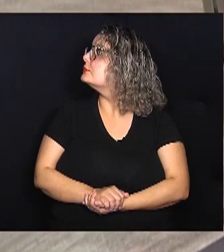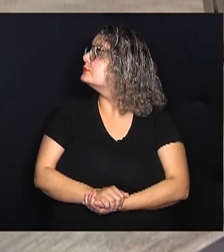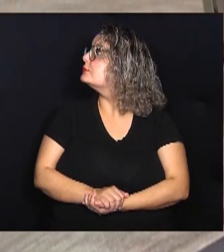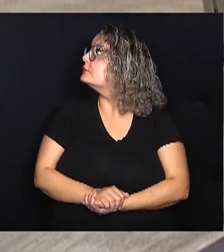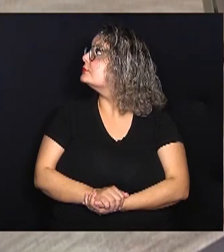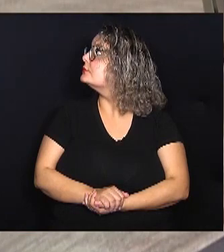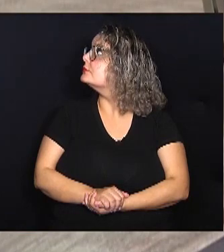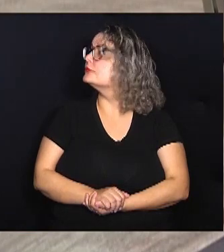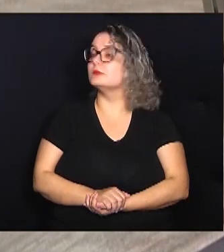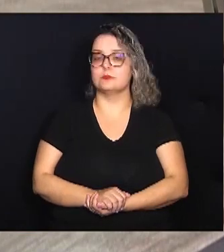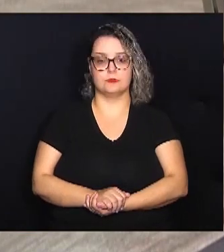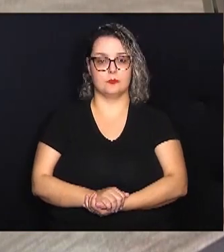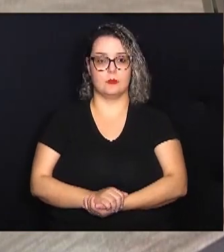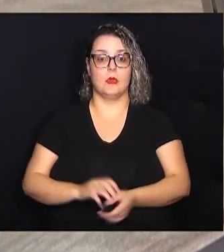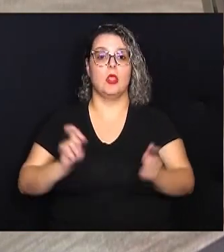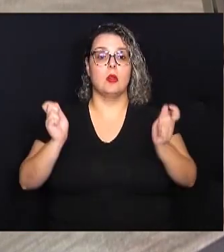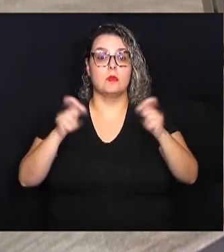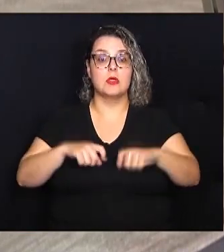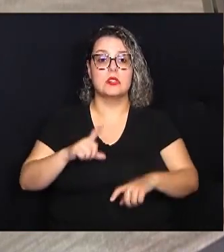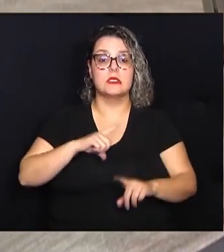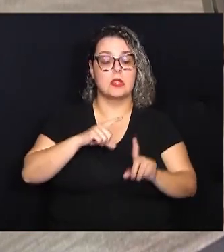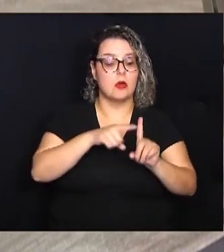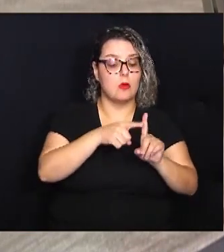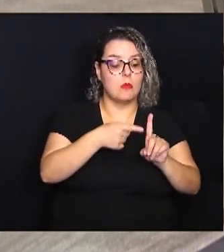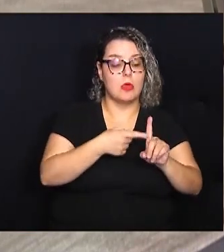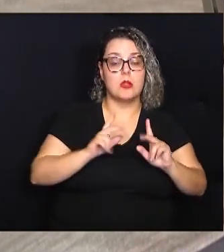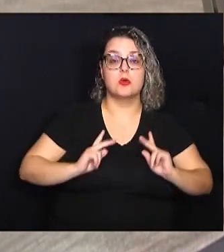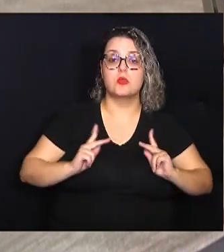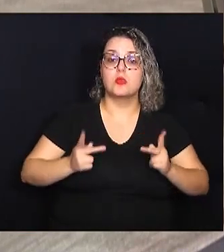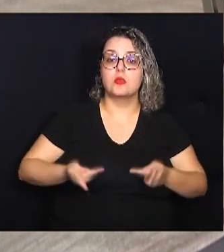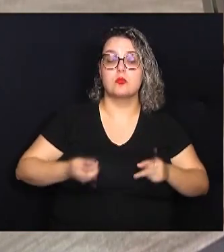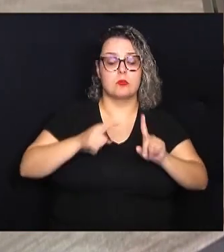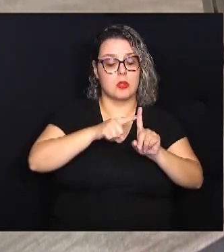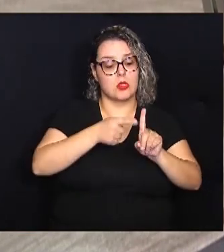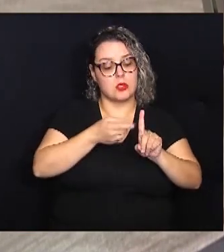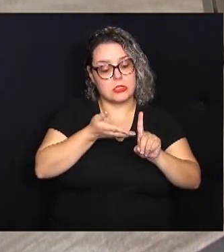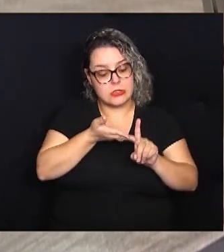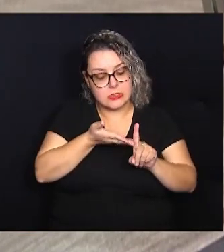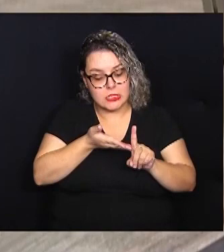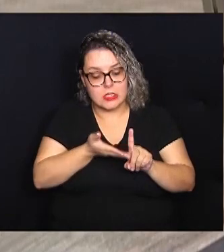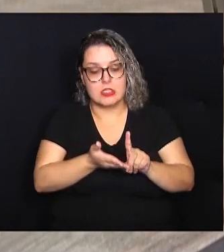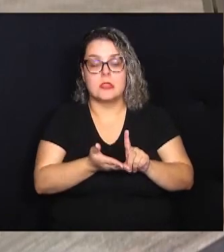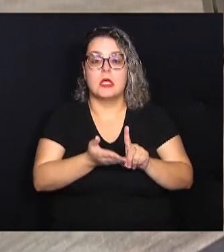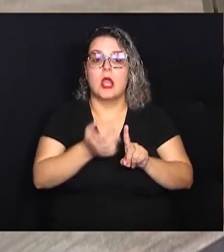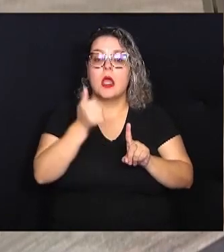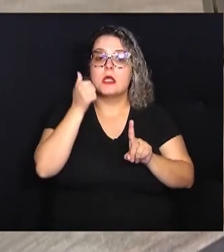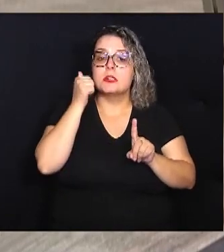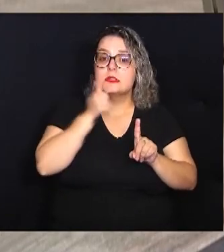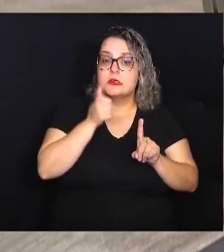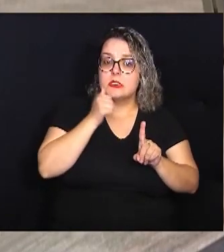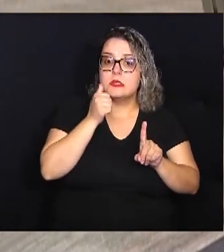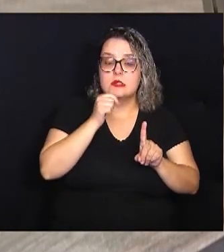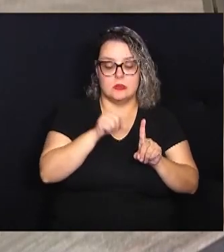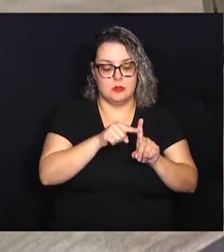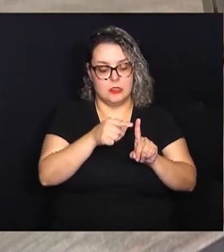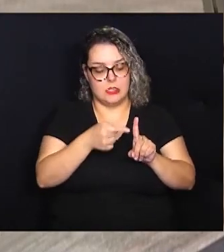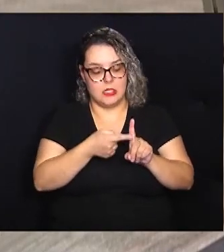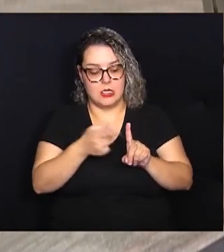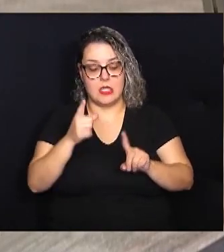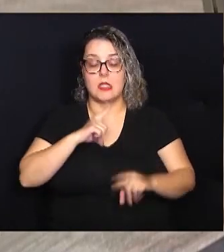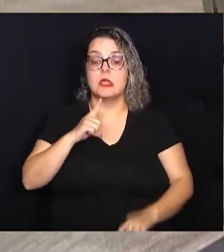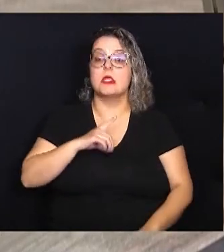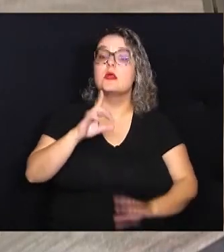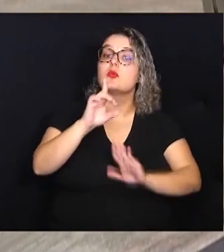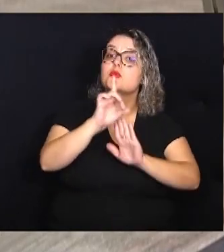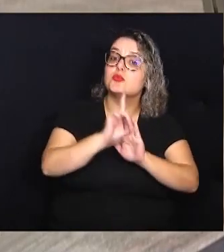É a possibilidade de você ter um parto mais humanizado, das mulheres, as gestantes, terem o